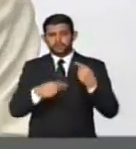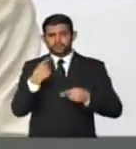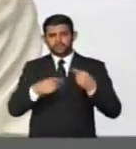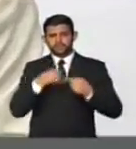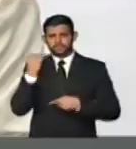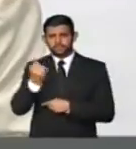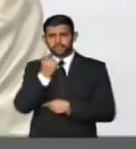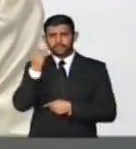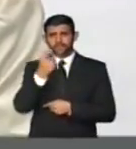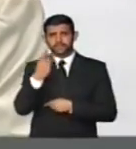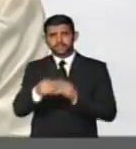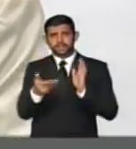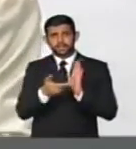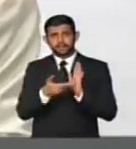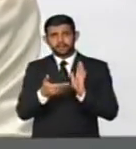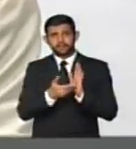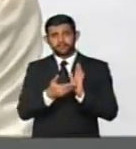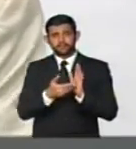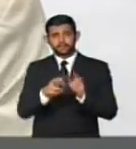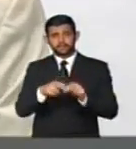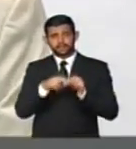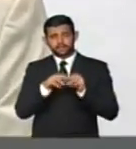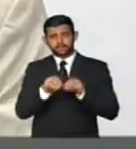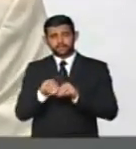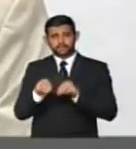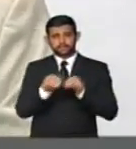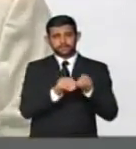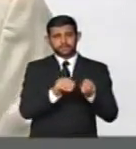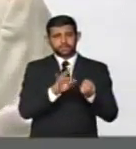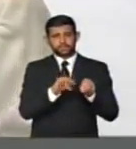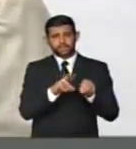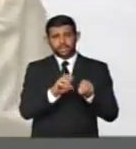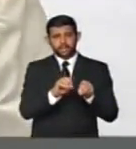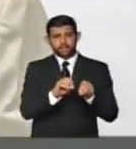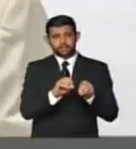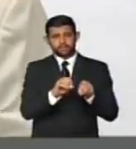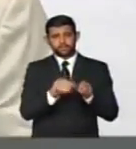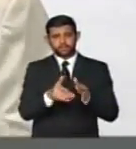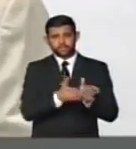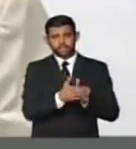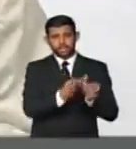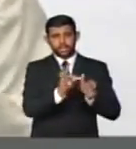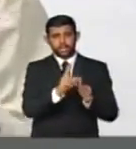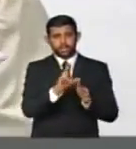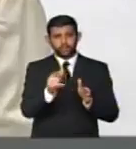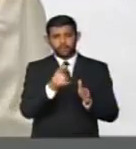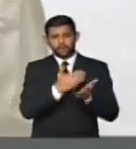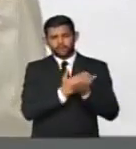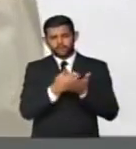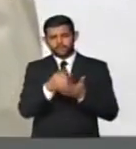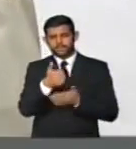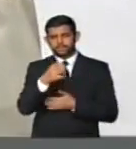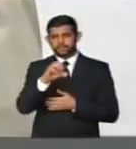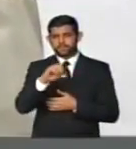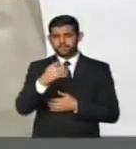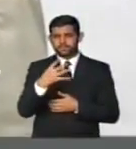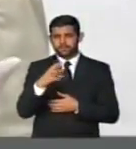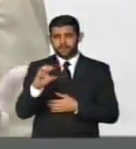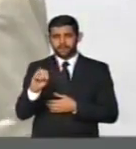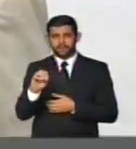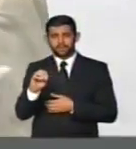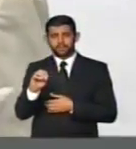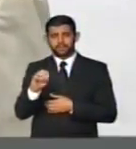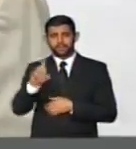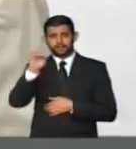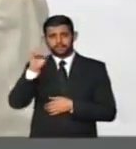histórica que inclusive a transposição de leito de rio que foi começado na década de 40 pelo